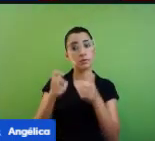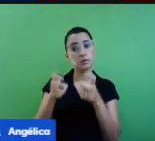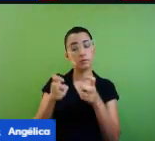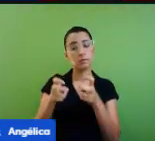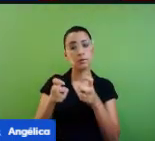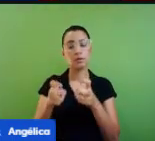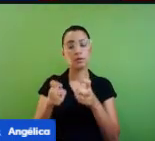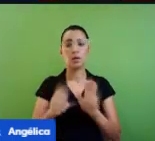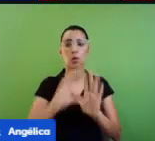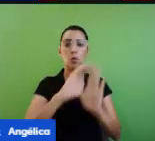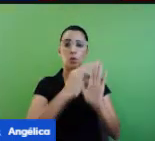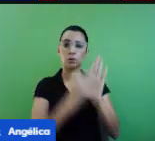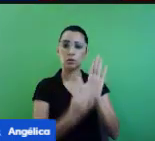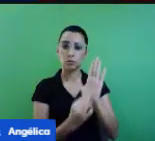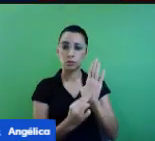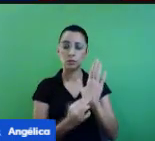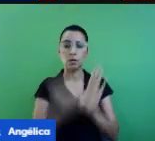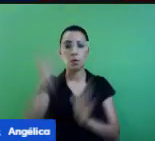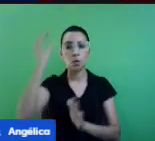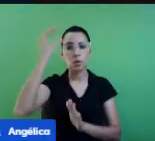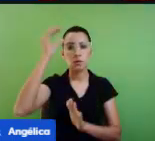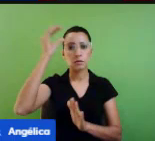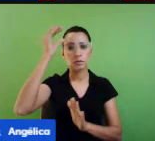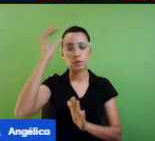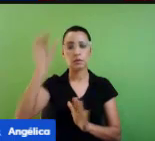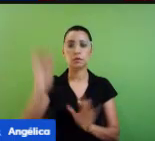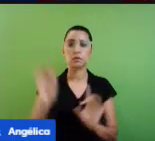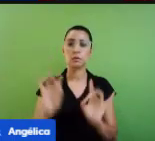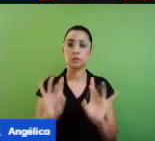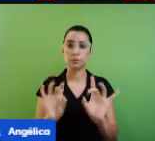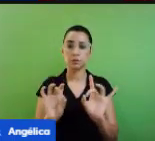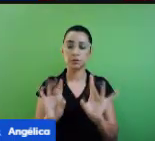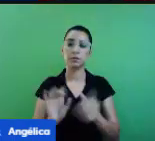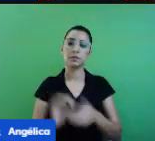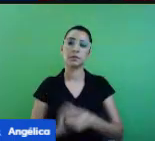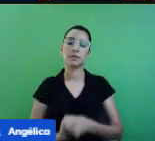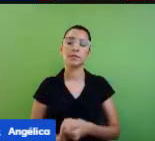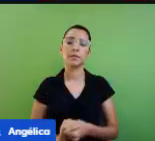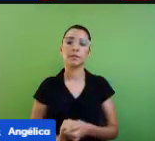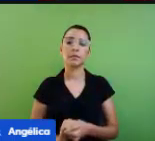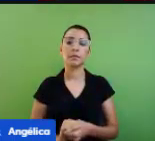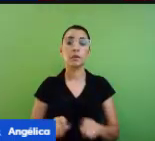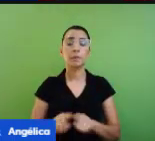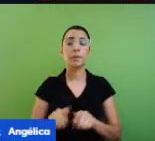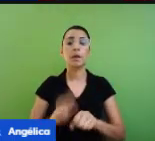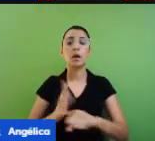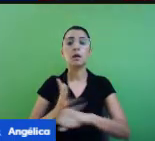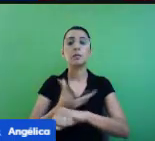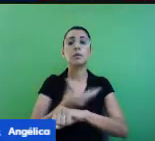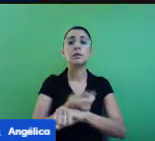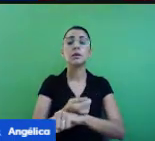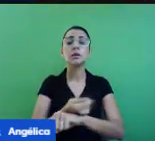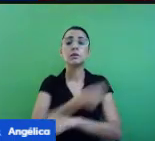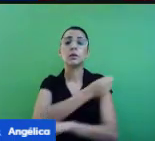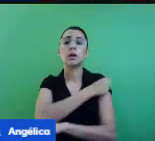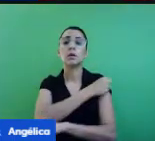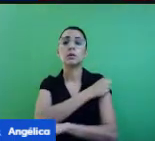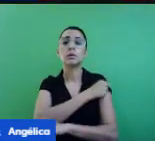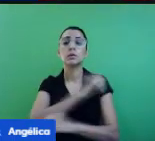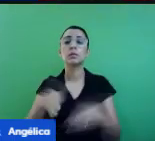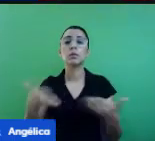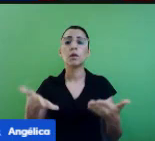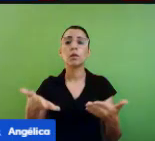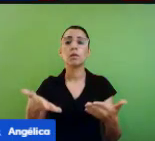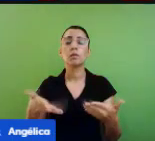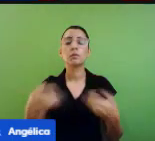conhecimentos específicos e as habilidades que ele pretende que os alunos dele desenvolvam. Lembrando que